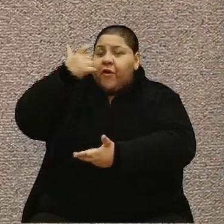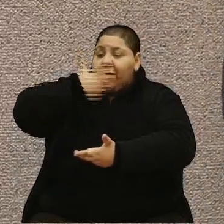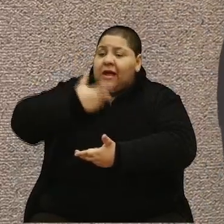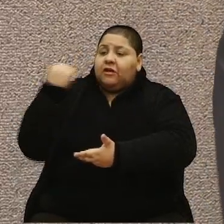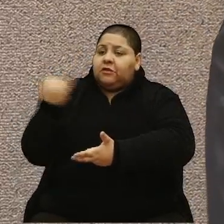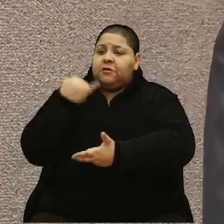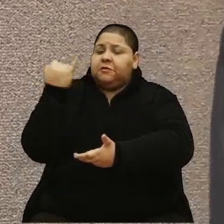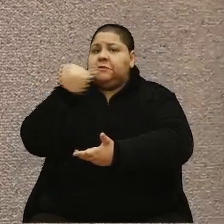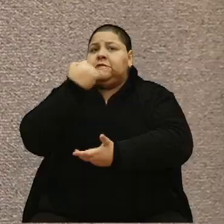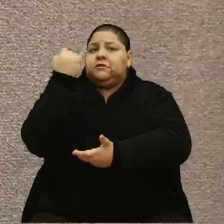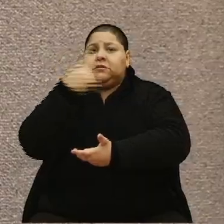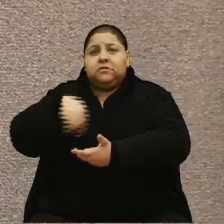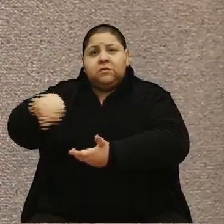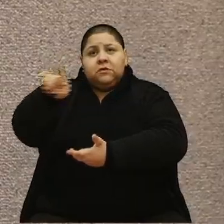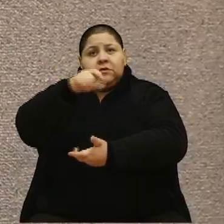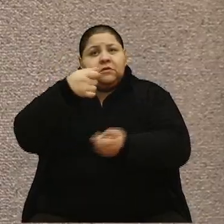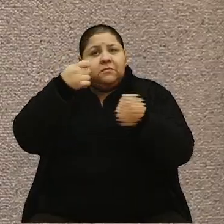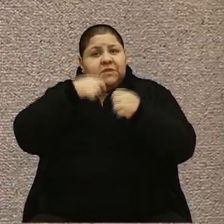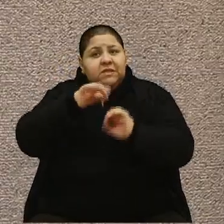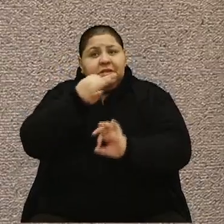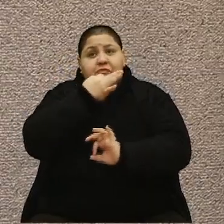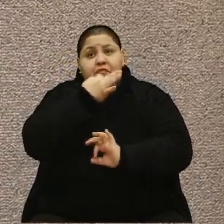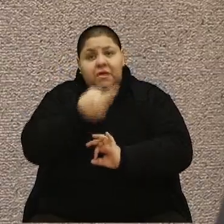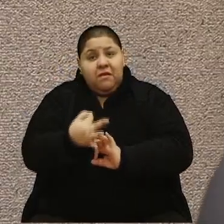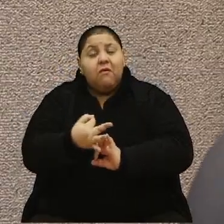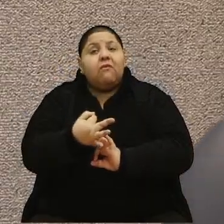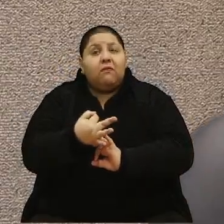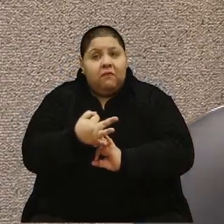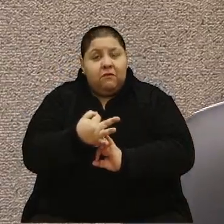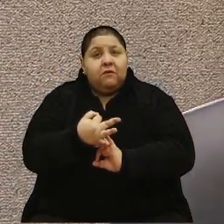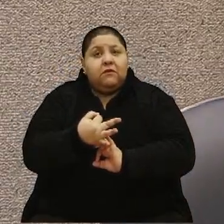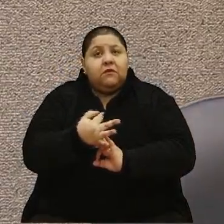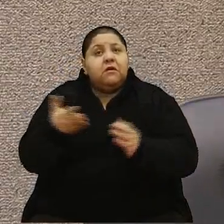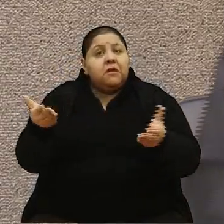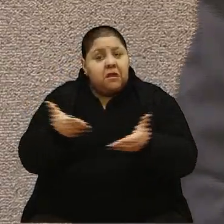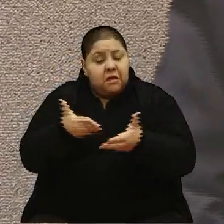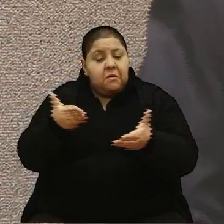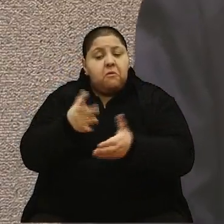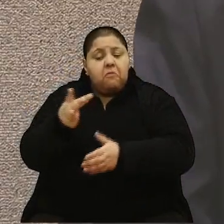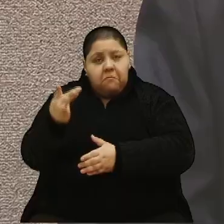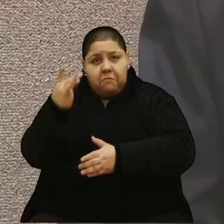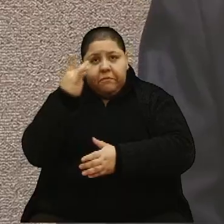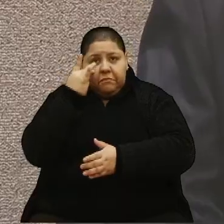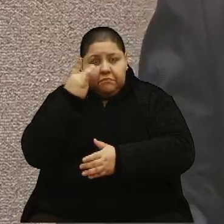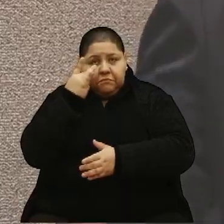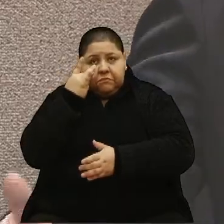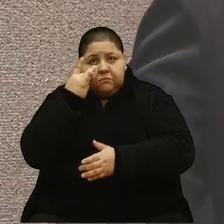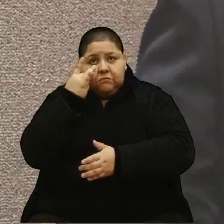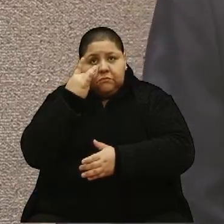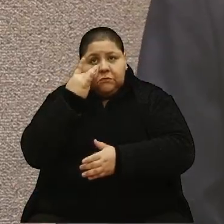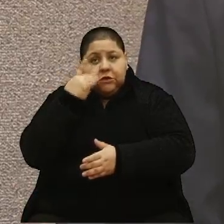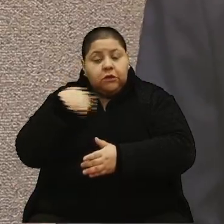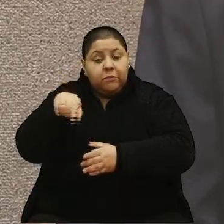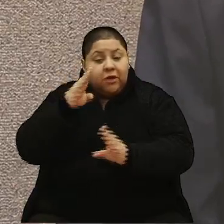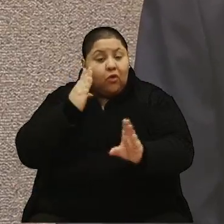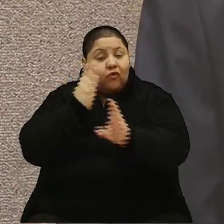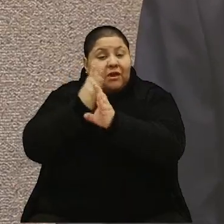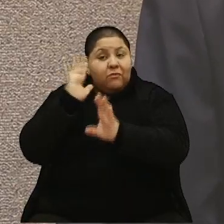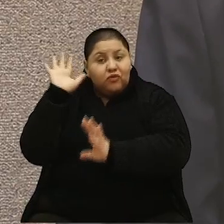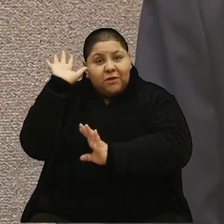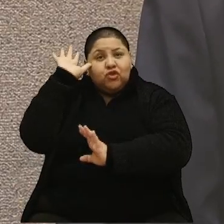importante, a gente precisa se posicionar e estarei presente para que buscamos uma